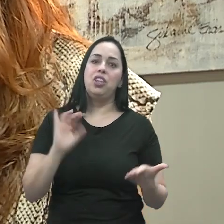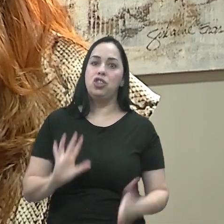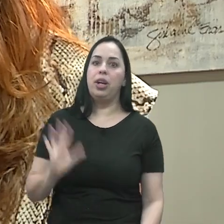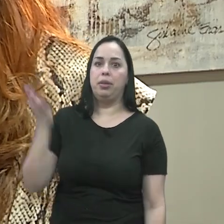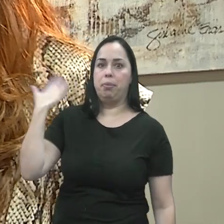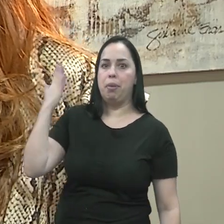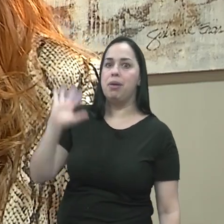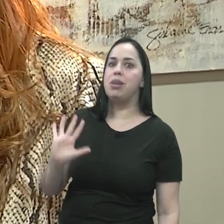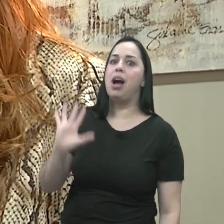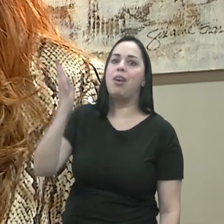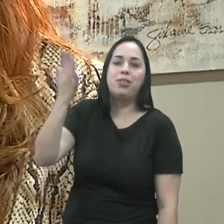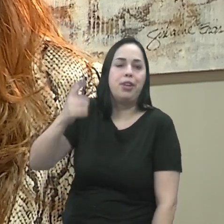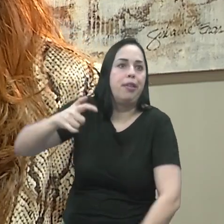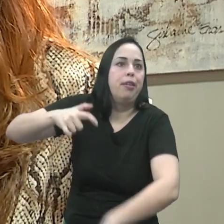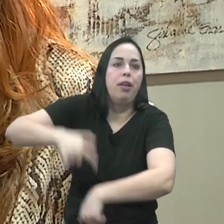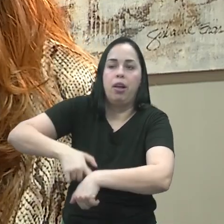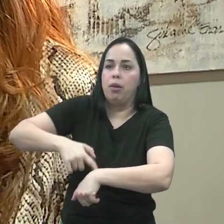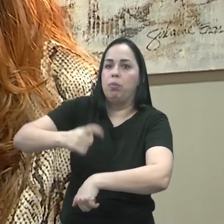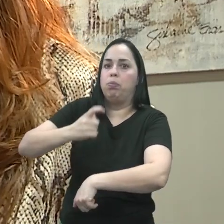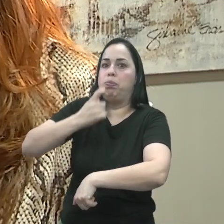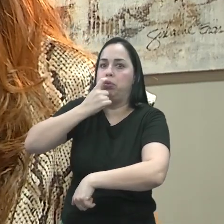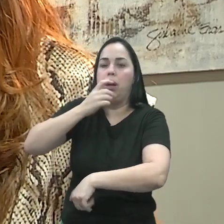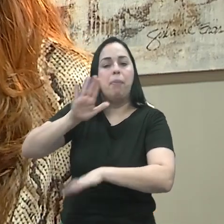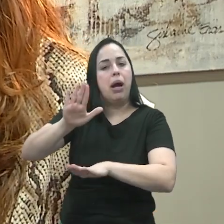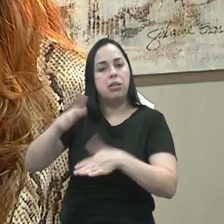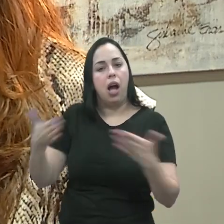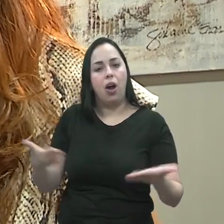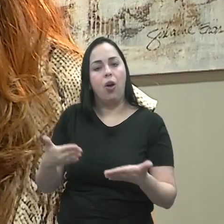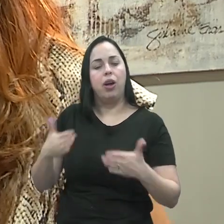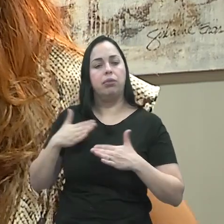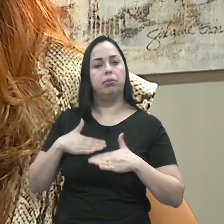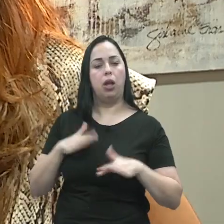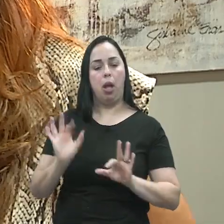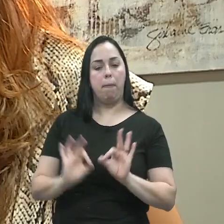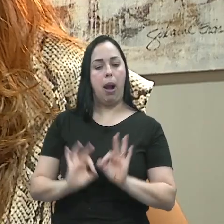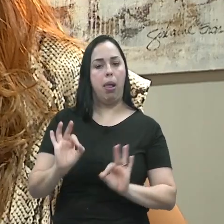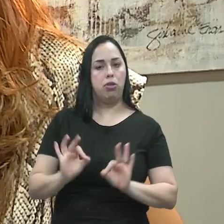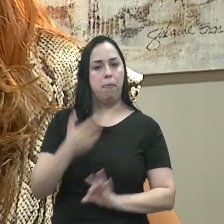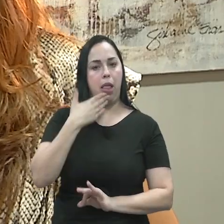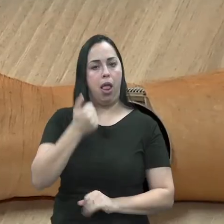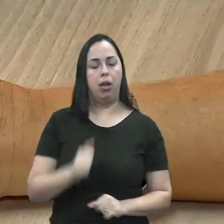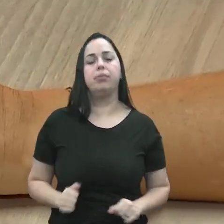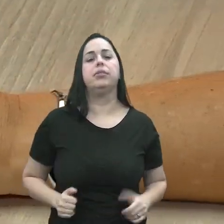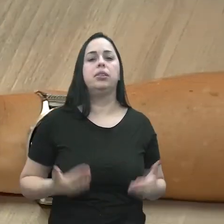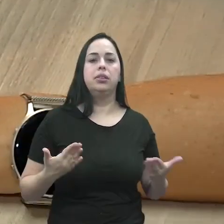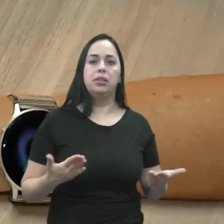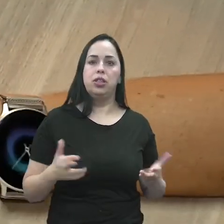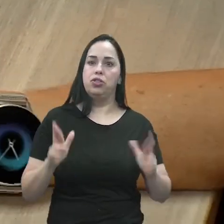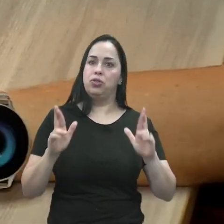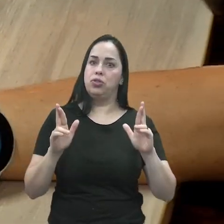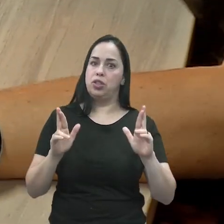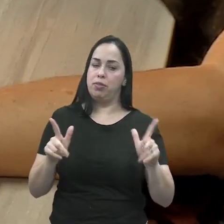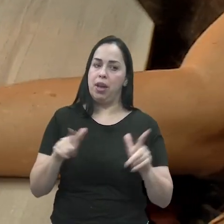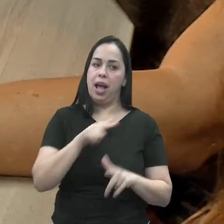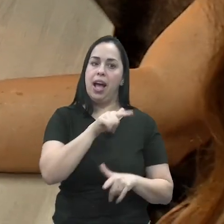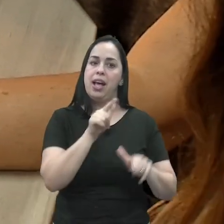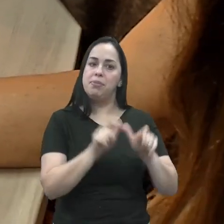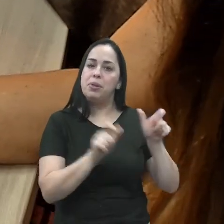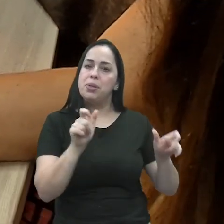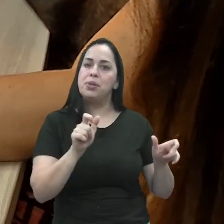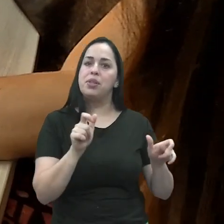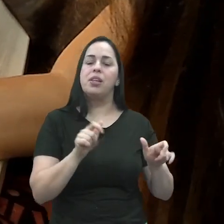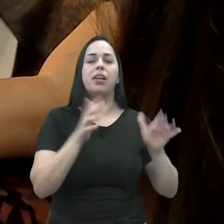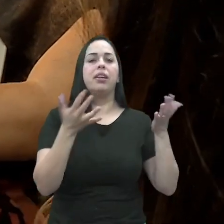Já aconteceu de fazer coisas de última hora, mas de uns anos para cá está bem mais organizada nesse sentido. Diferente da Roberta, quem prefere